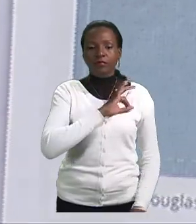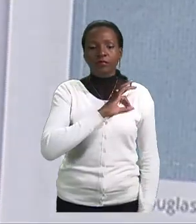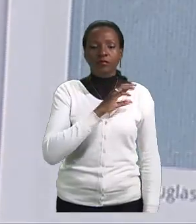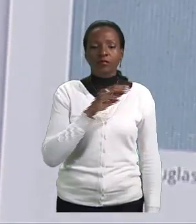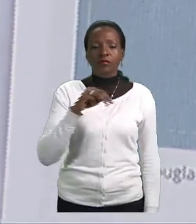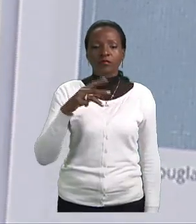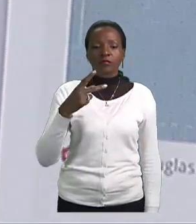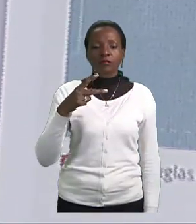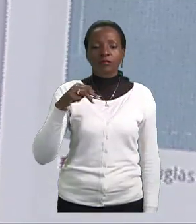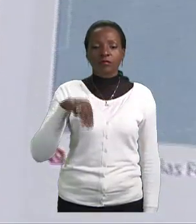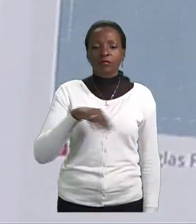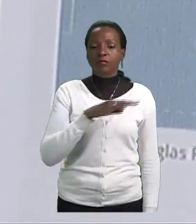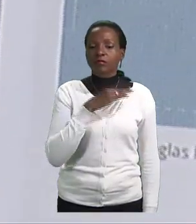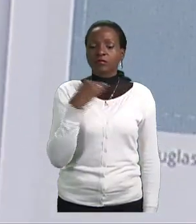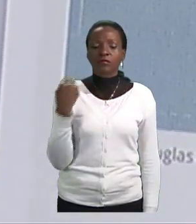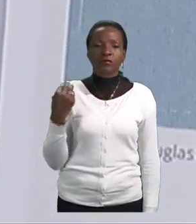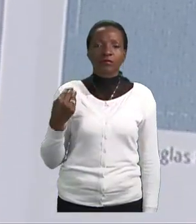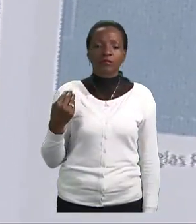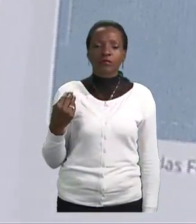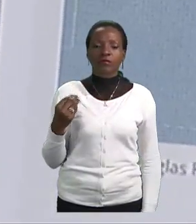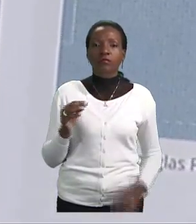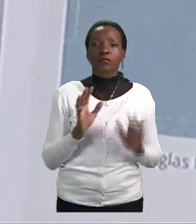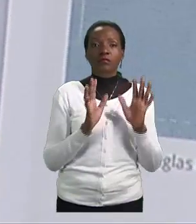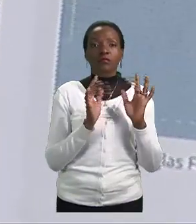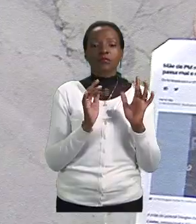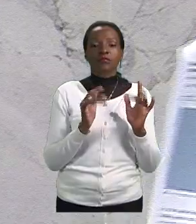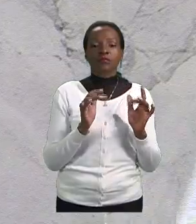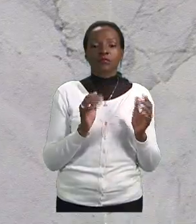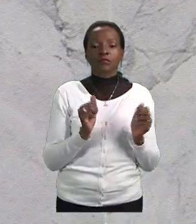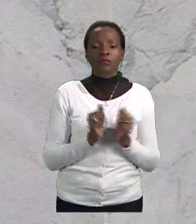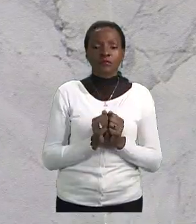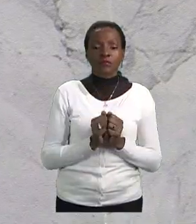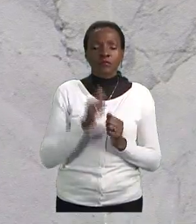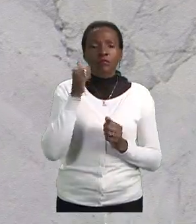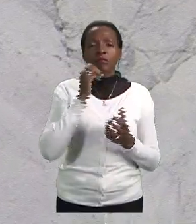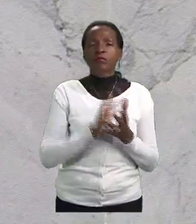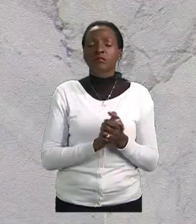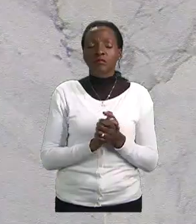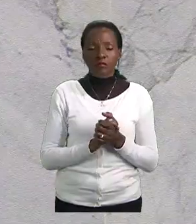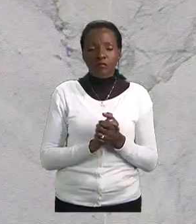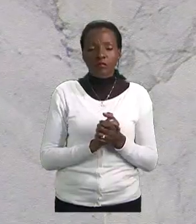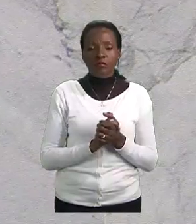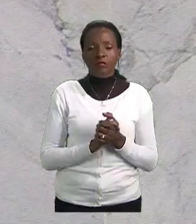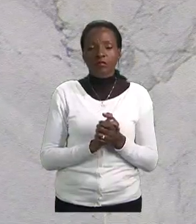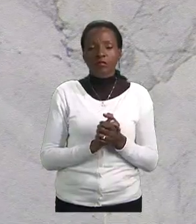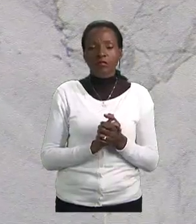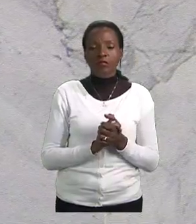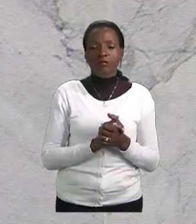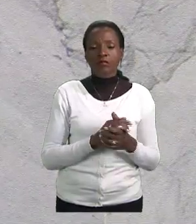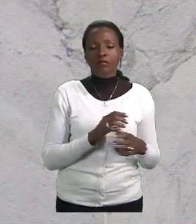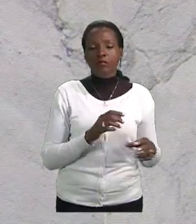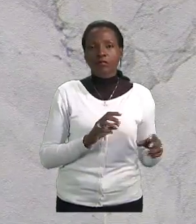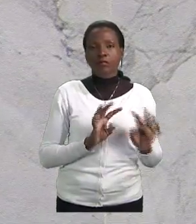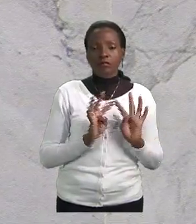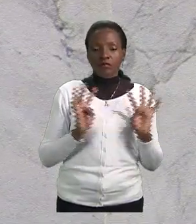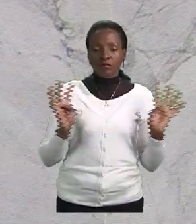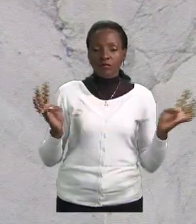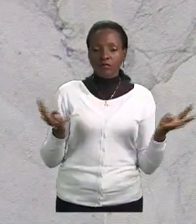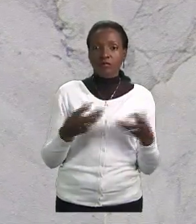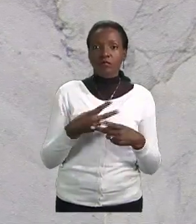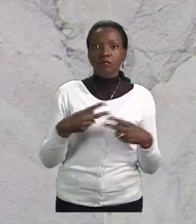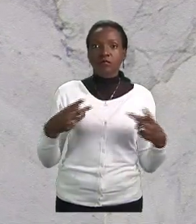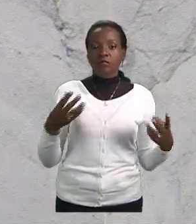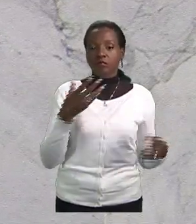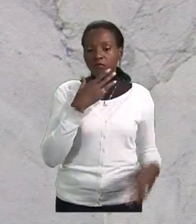morto ele estava com a namorada com a esposa transitando quando ele foi cercado por vários indivíduos é o